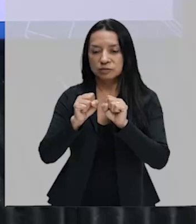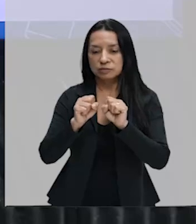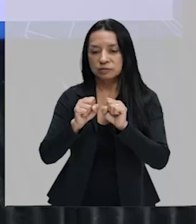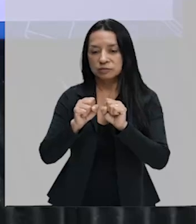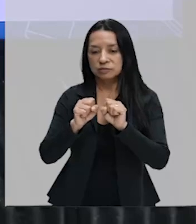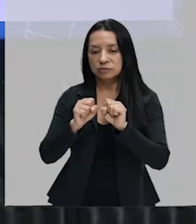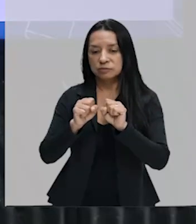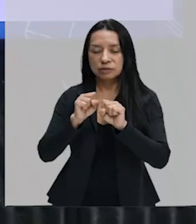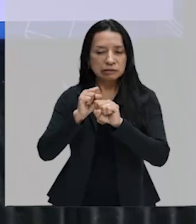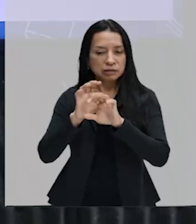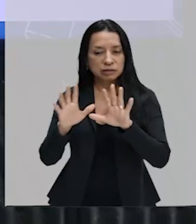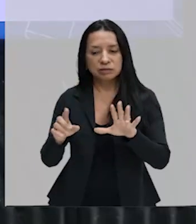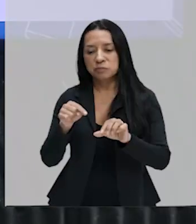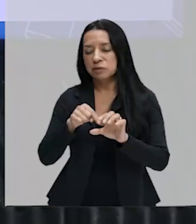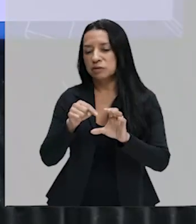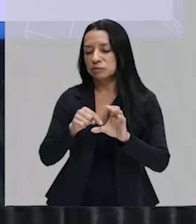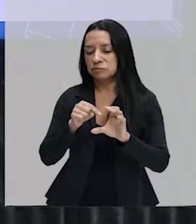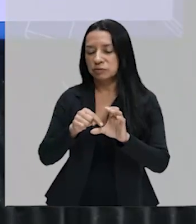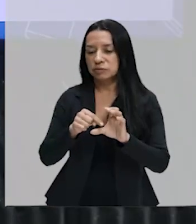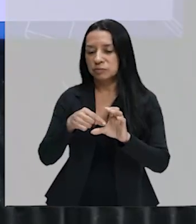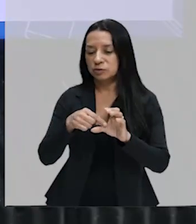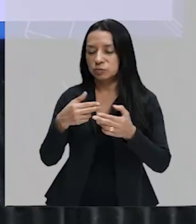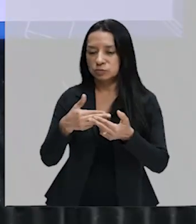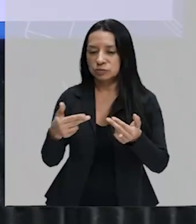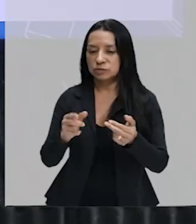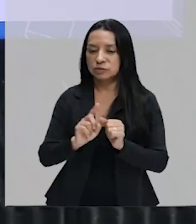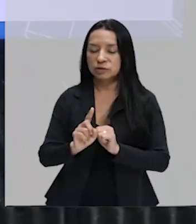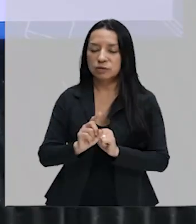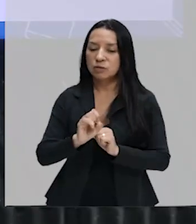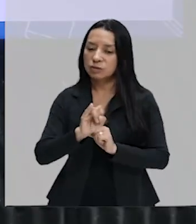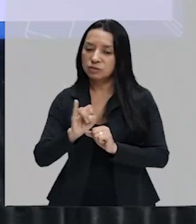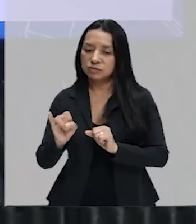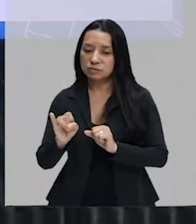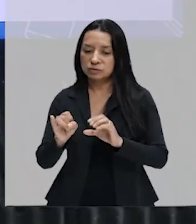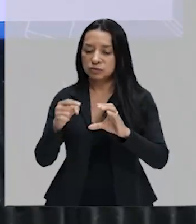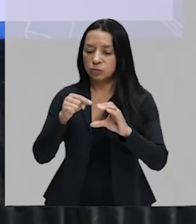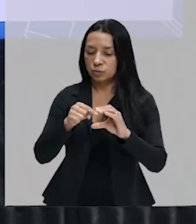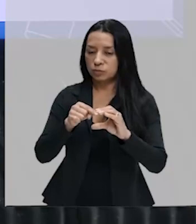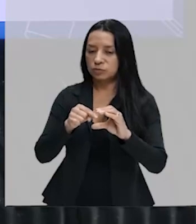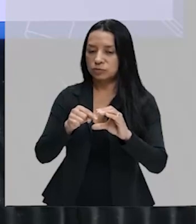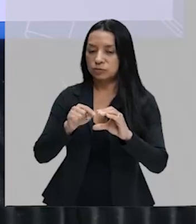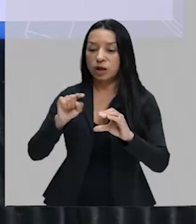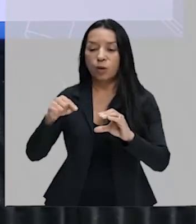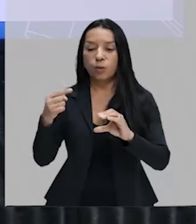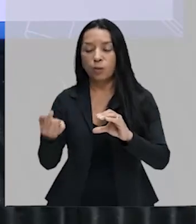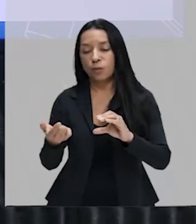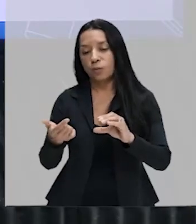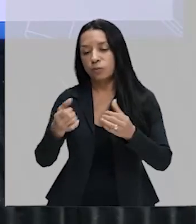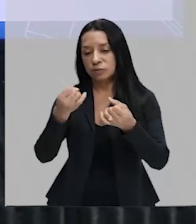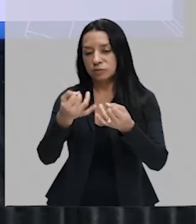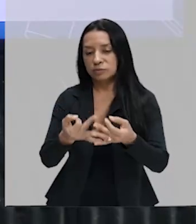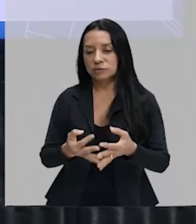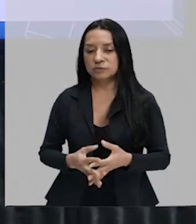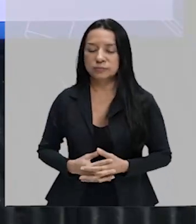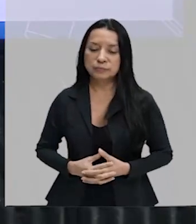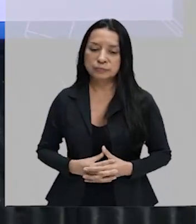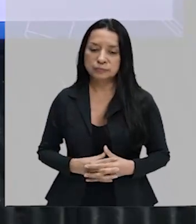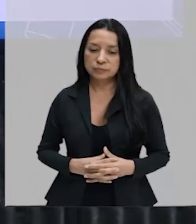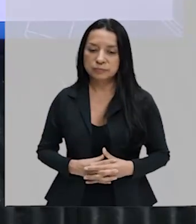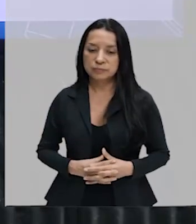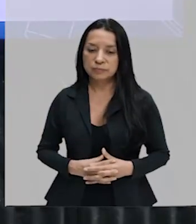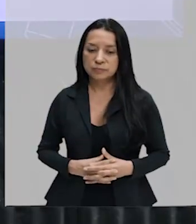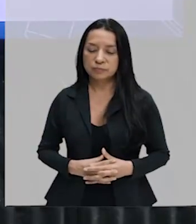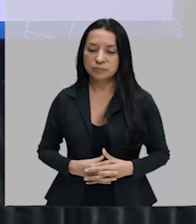ali. Mas, se por acaso tivesse dito está contido, aí a análise já era outra, tá bom? Próxima.